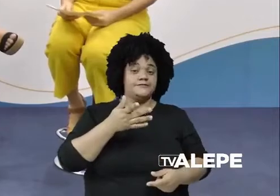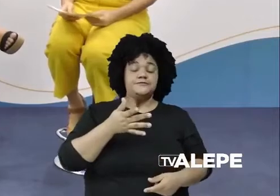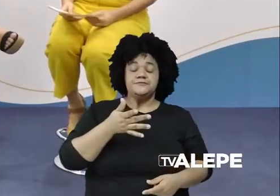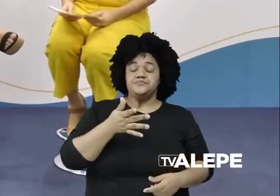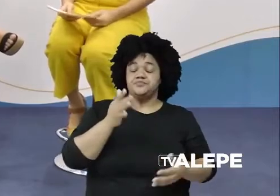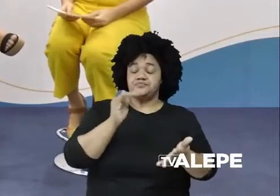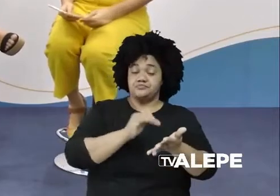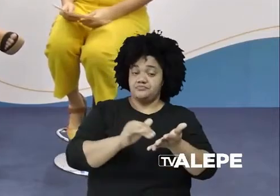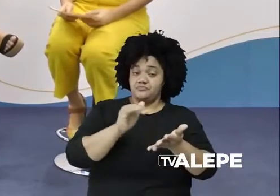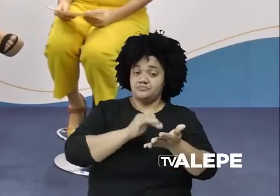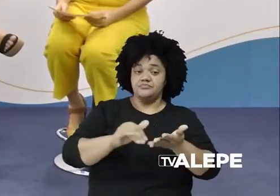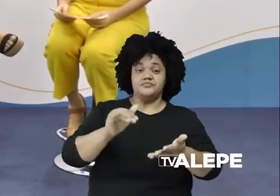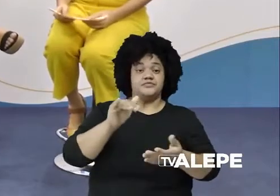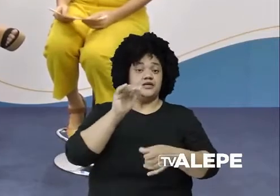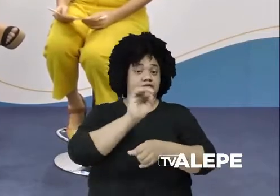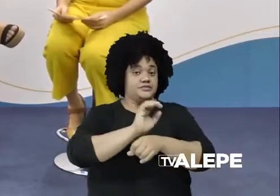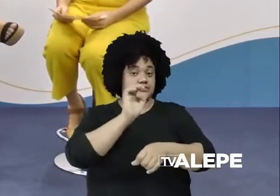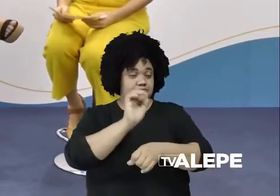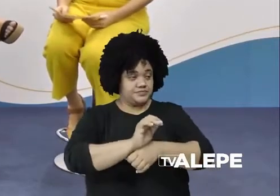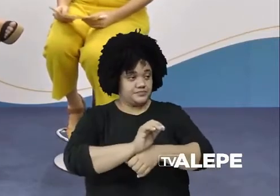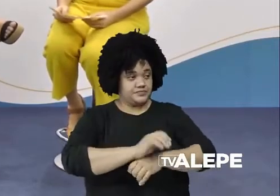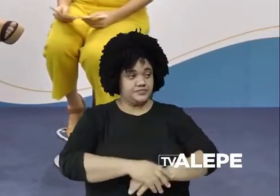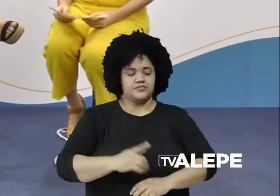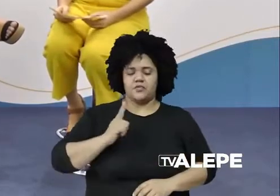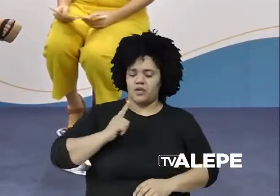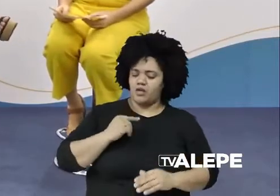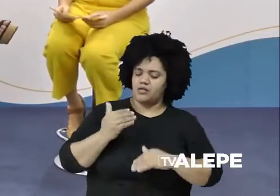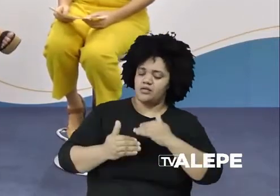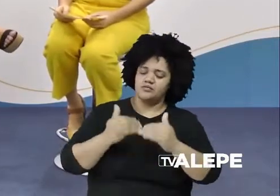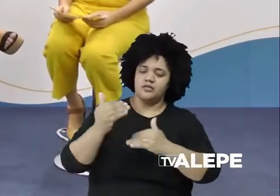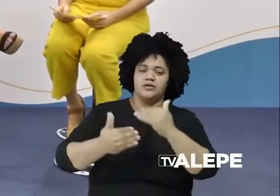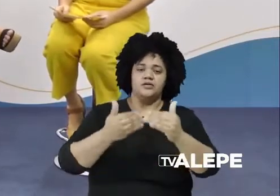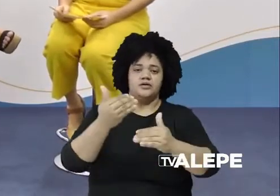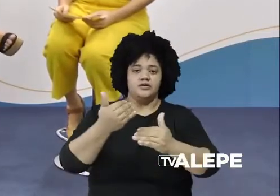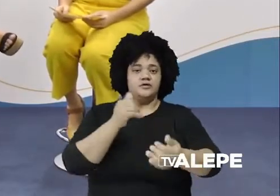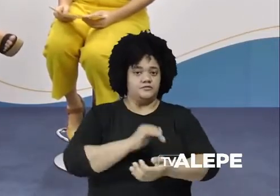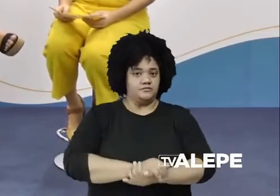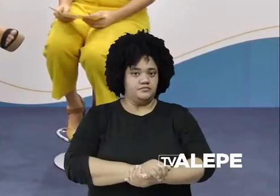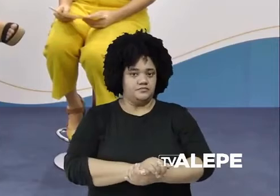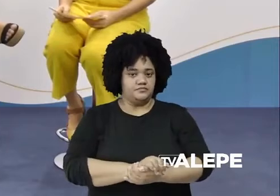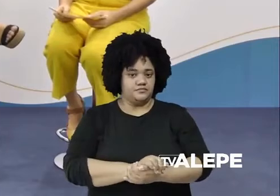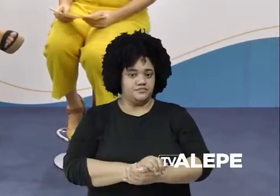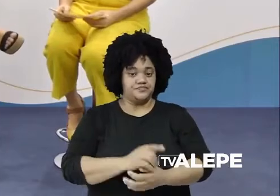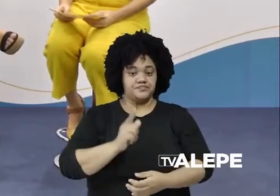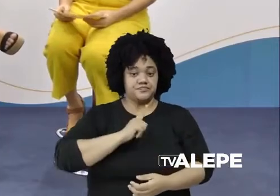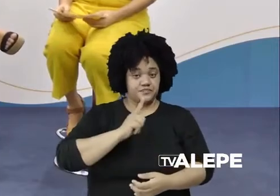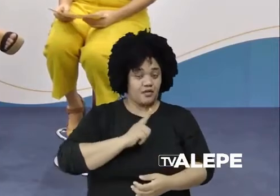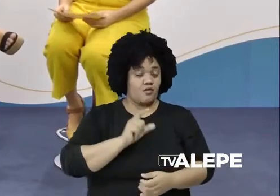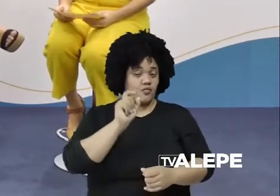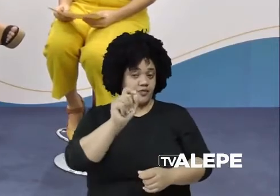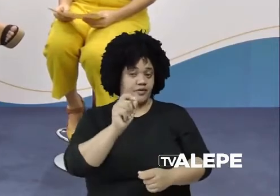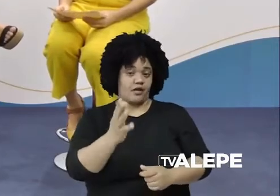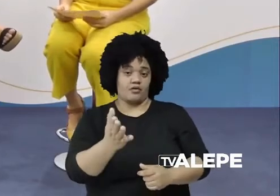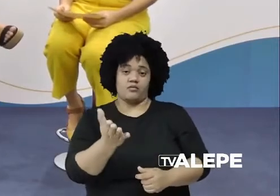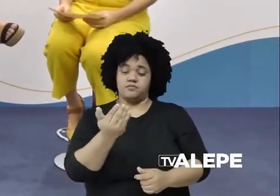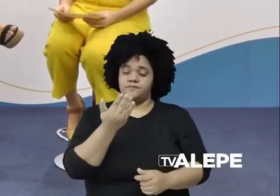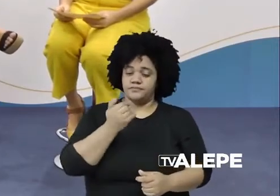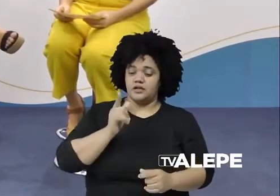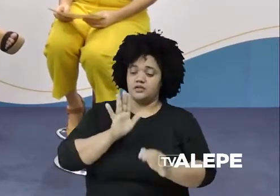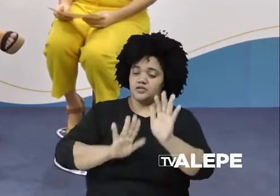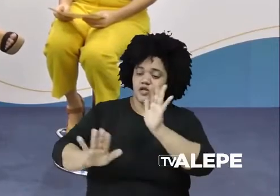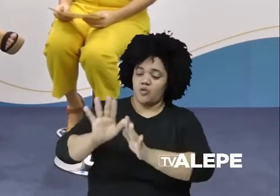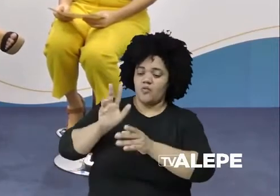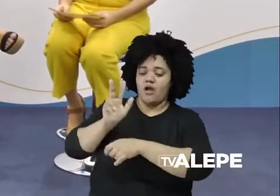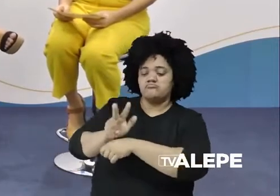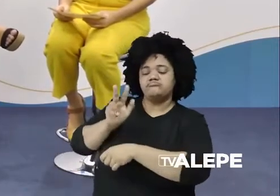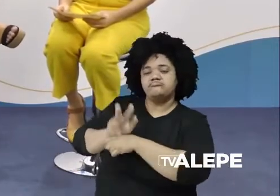Estadual. Outros projetos que também temos desenvolvido é a questão da orientação, certo? Para familiares e cuidadores